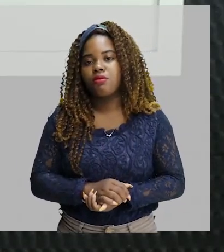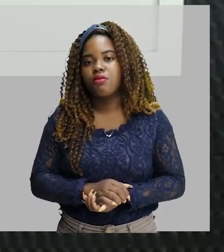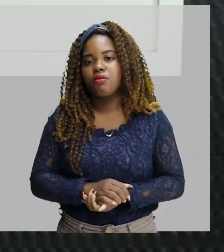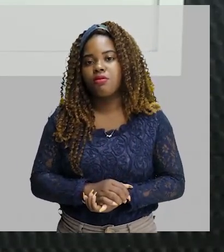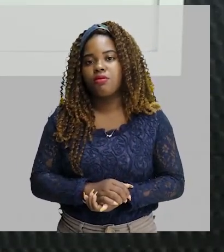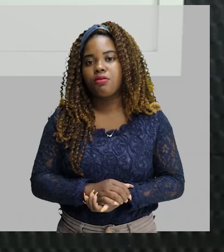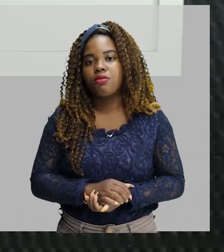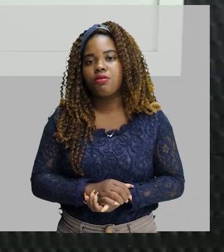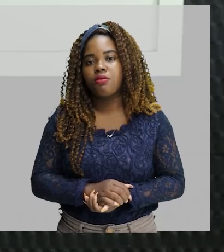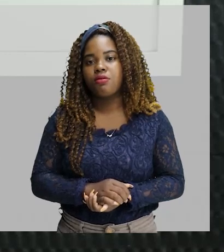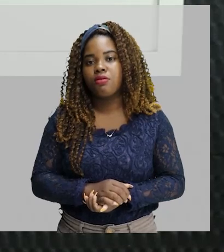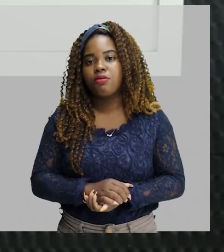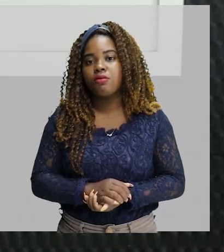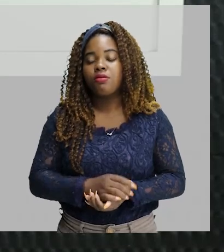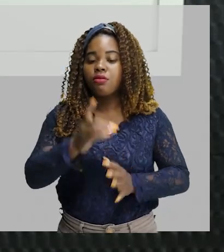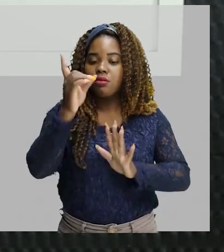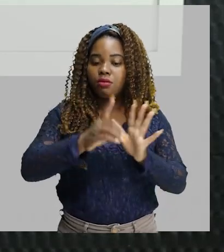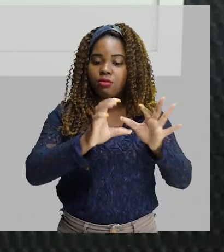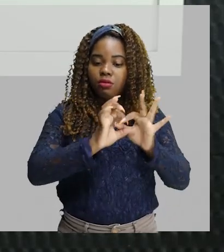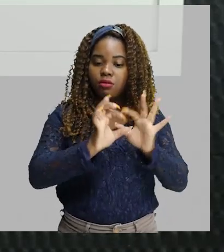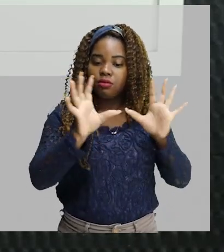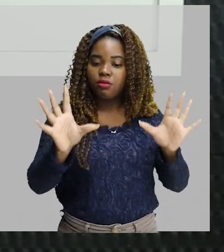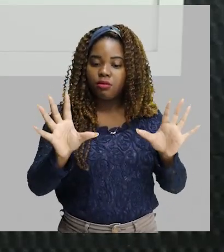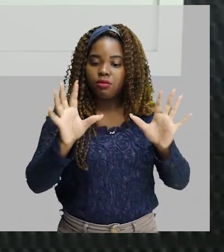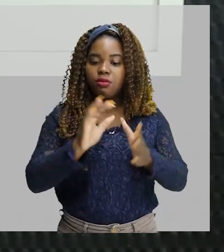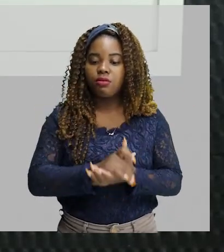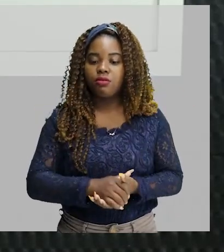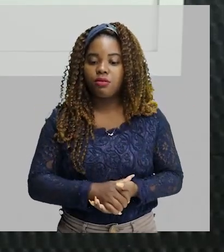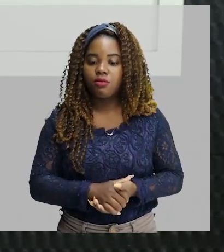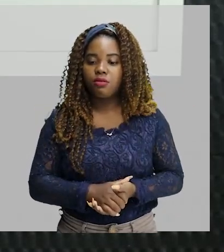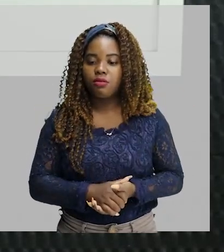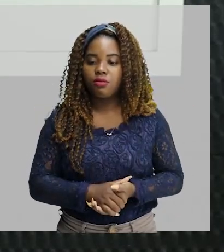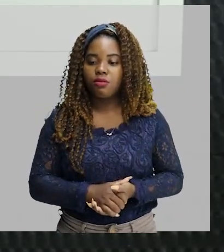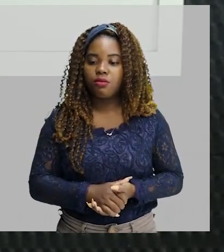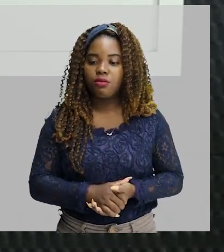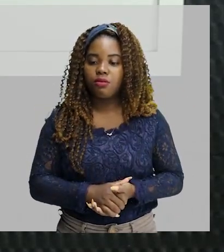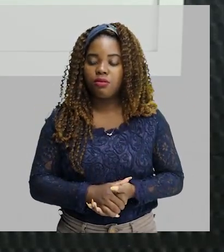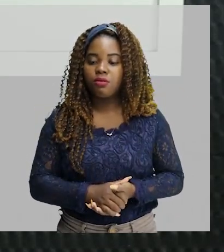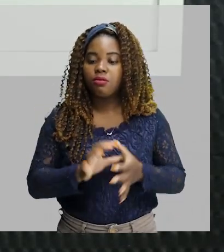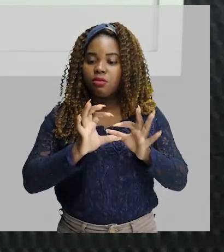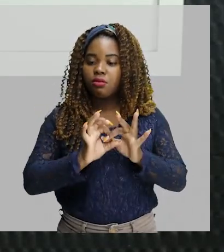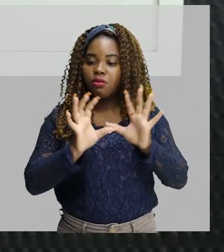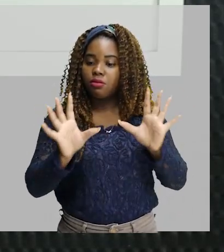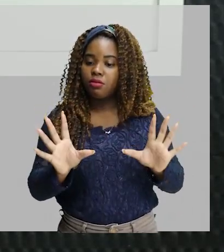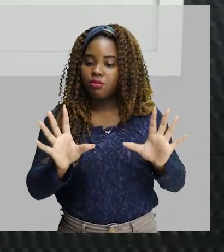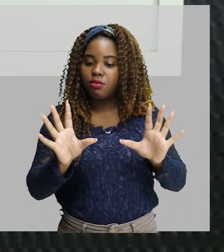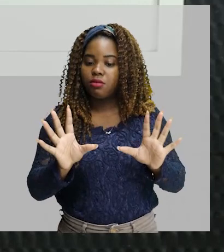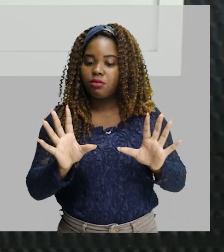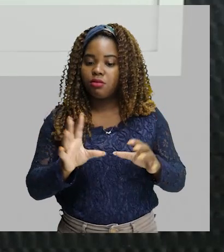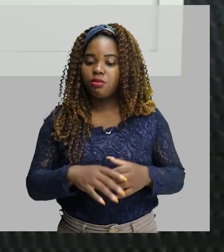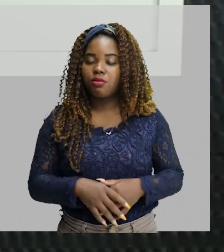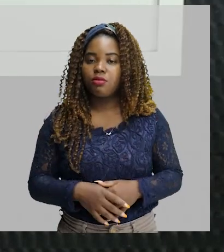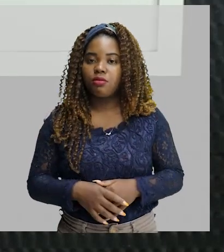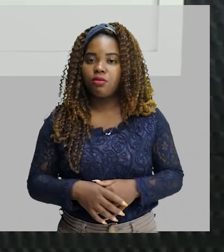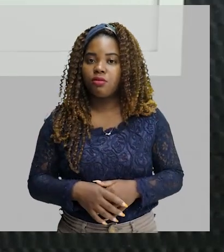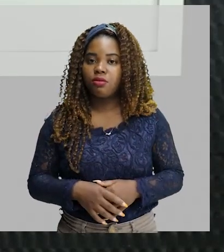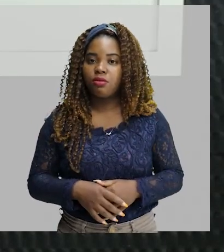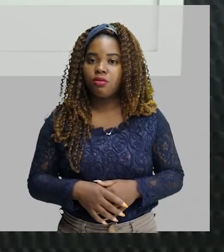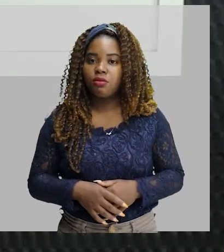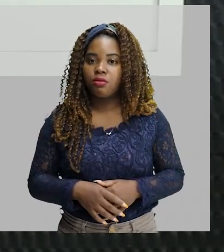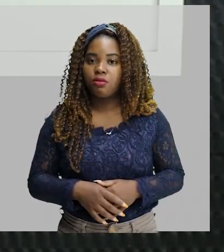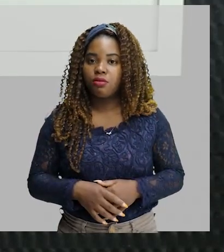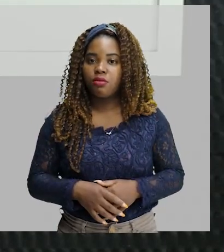esta autonomia é aqui que entra um gancho bem importante. Se eu estou falando de autonomia, eu estou falando então